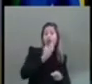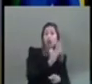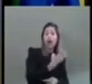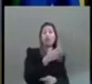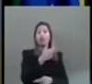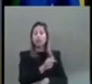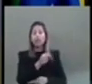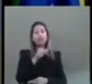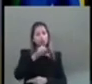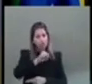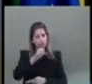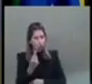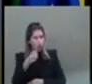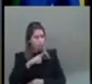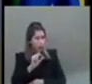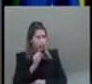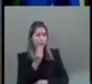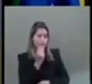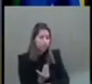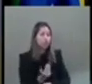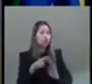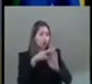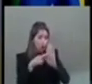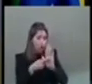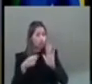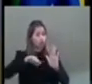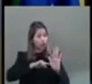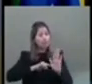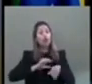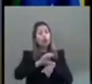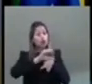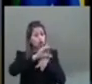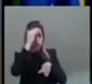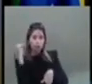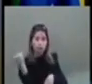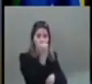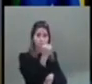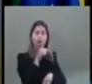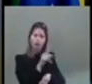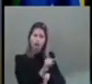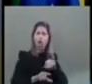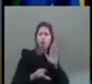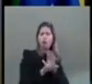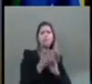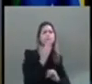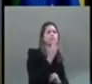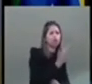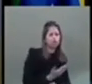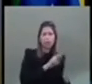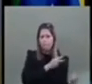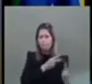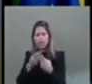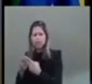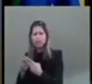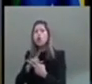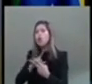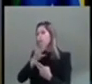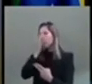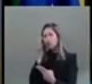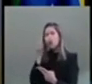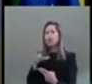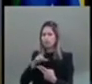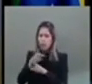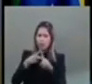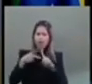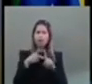81 Morais vem fazendo uma escalada determinadas violações da nossa lei maior tais como prisões de jornalistas de parlamentares Sem respeito da